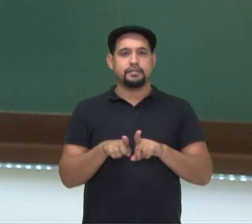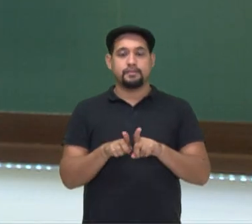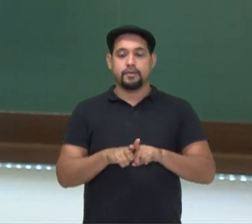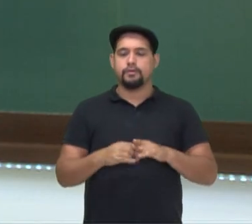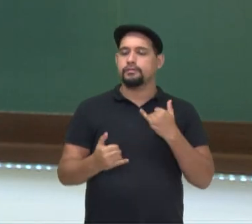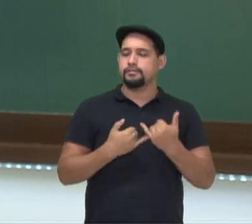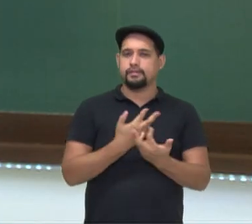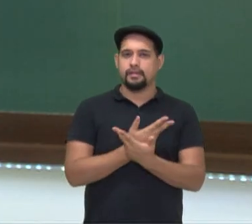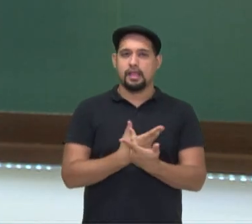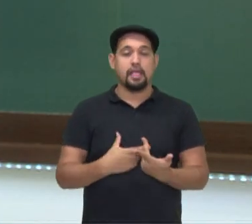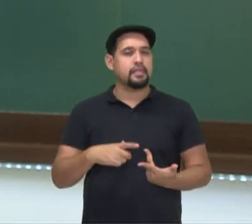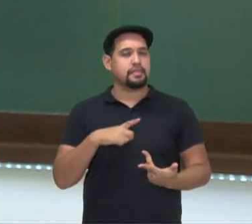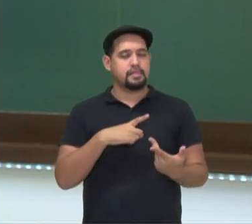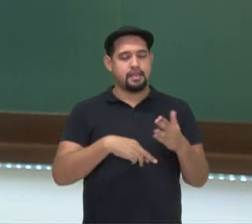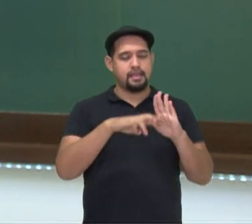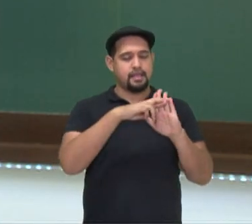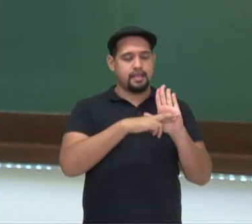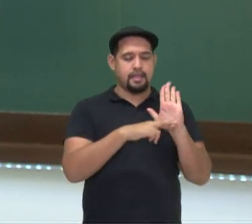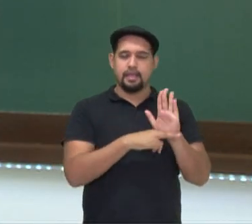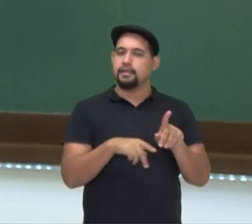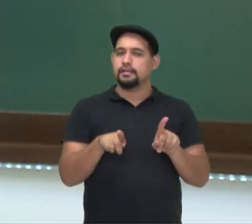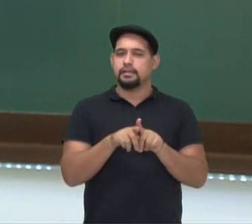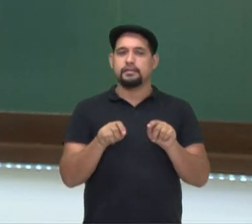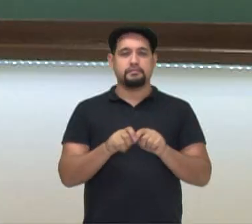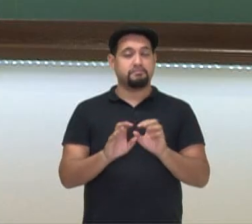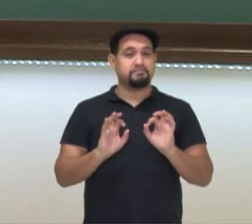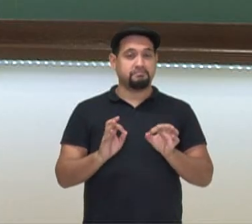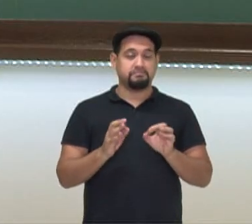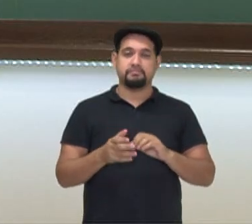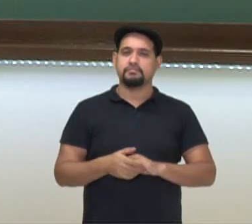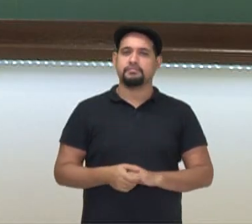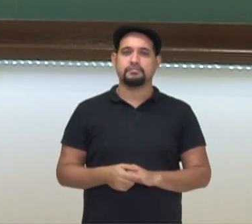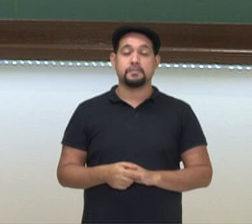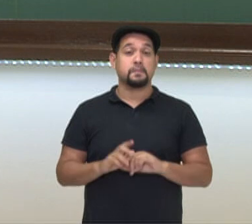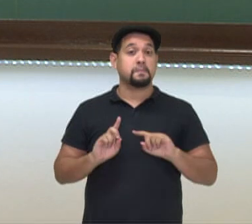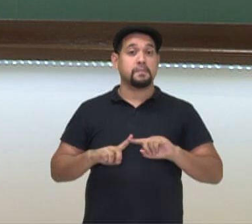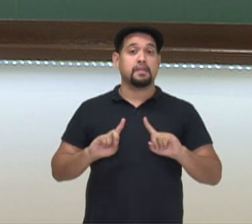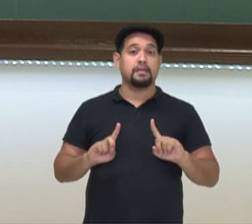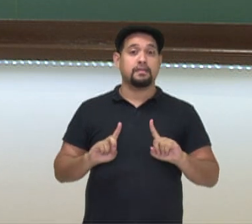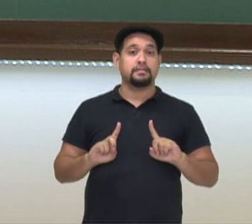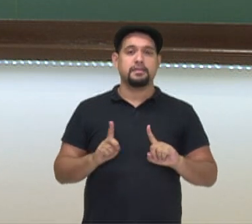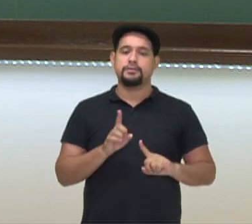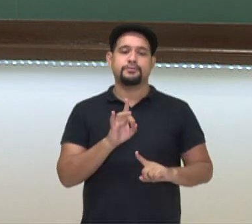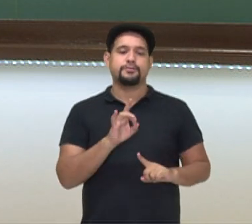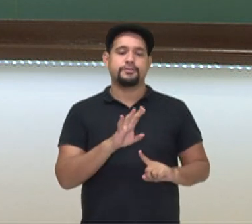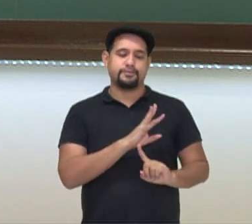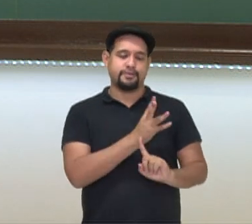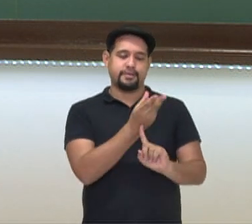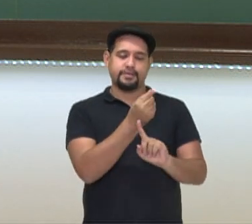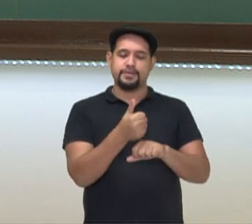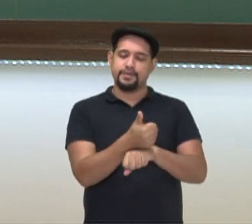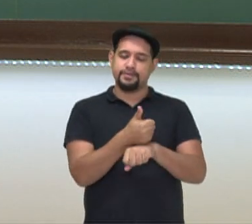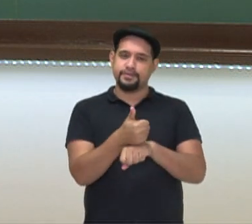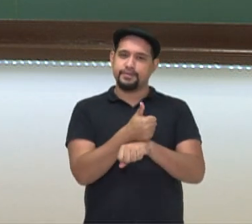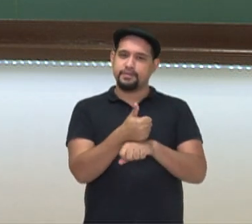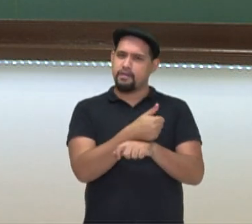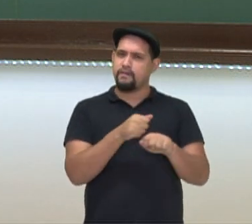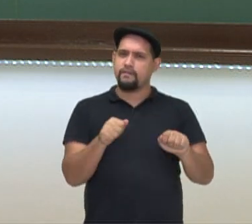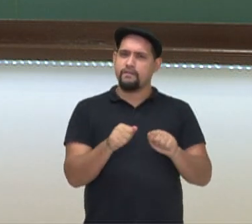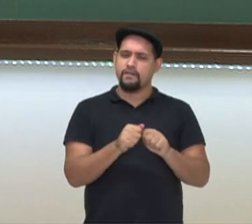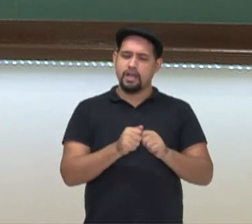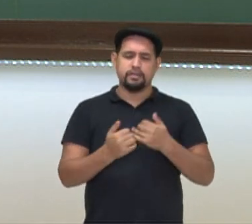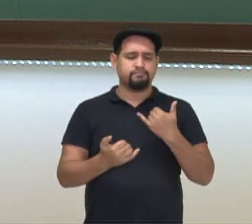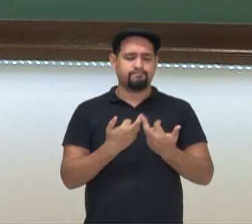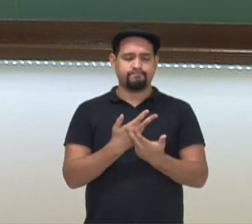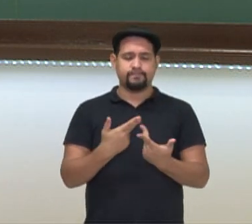teatrais, eles vão ter as regras para poder serem executados, né? Porém, não só os artistas profissionais podem fazer jogos